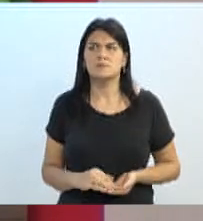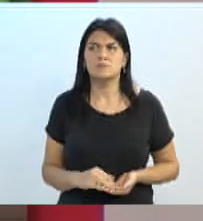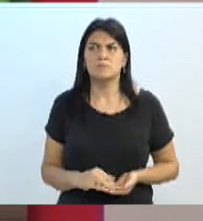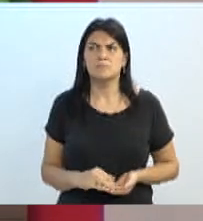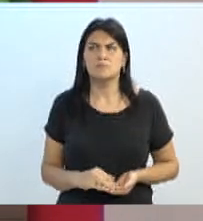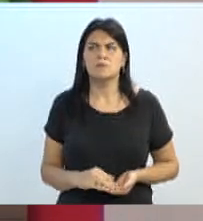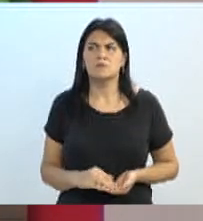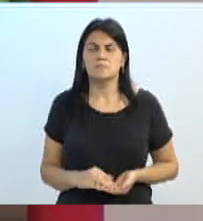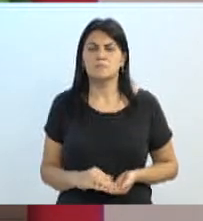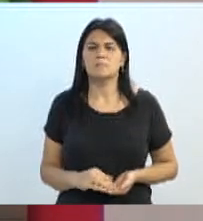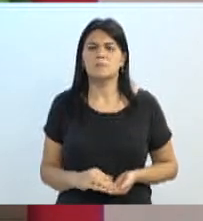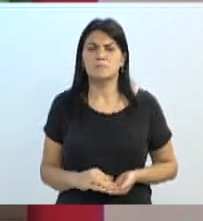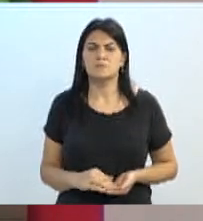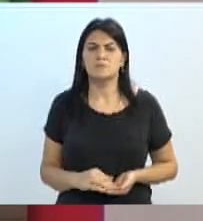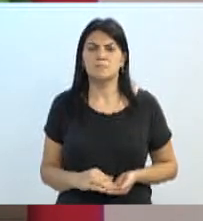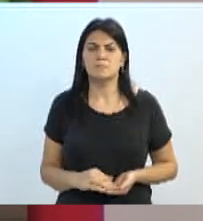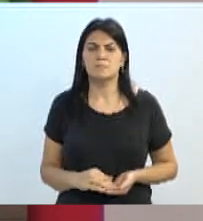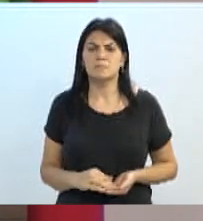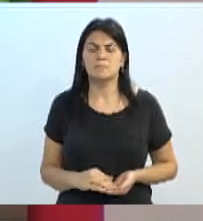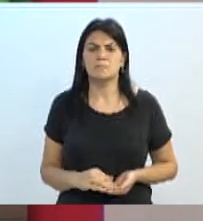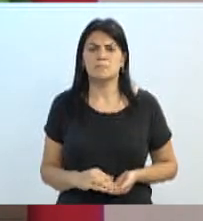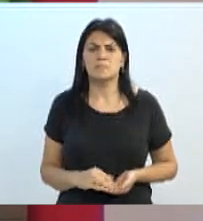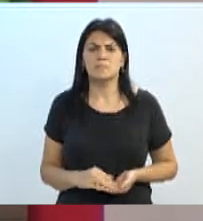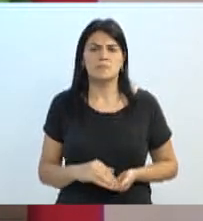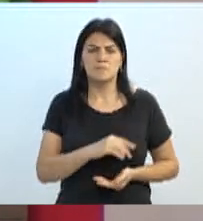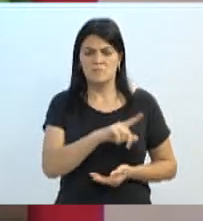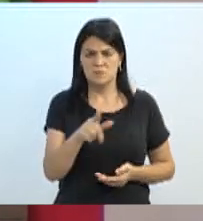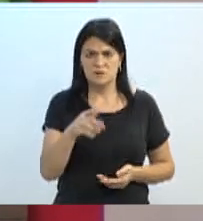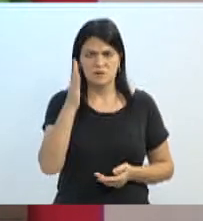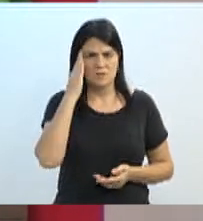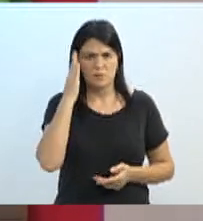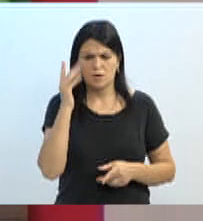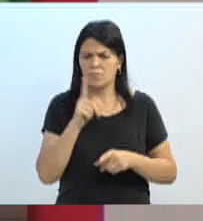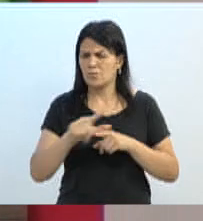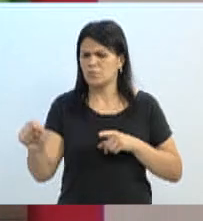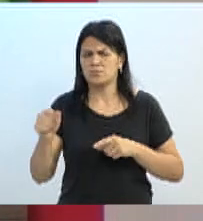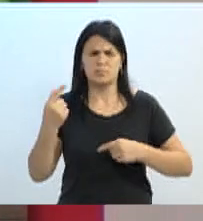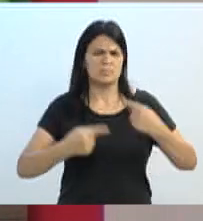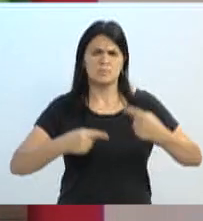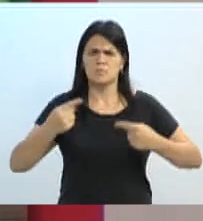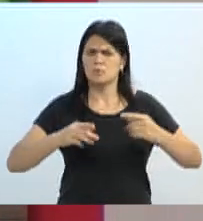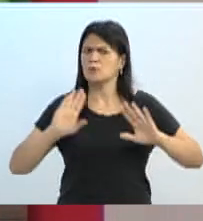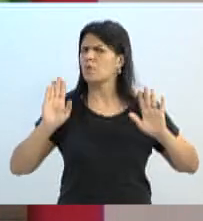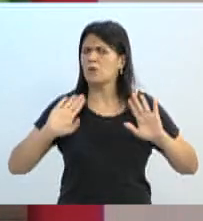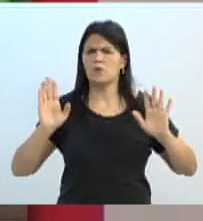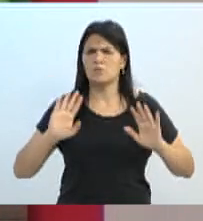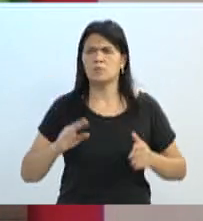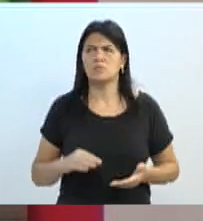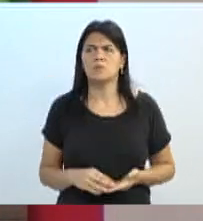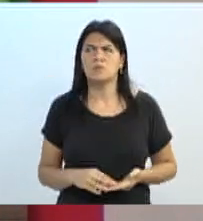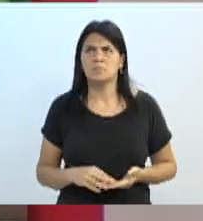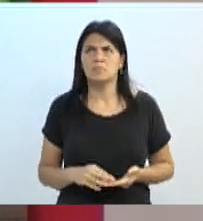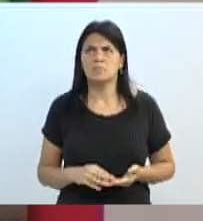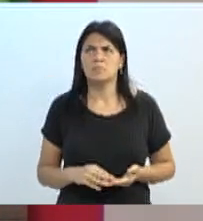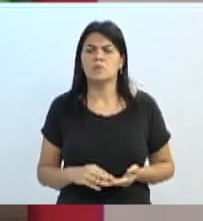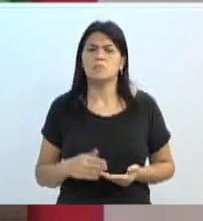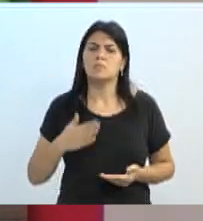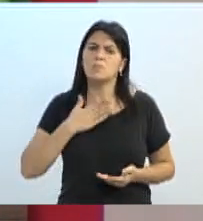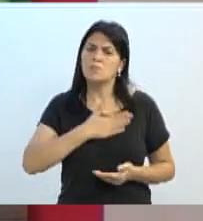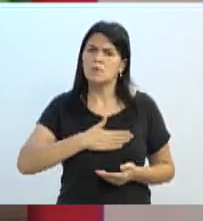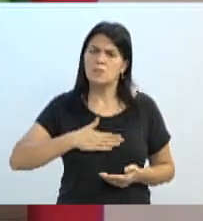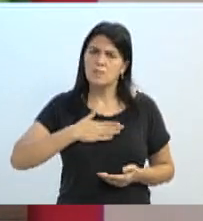E vossas excelências sabem que eu não fujo ao debate. Não fujo do debate. Eu